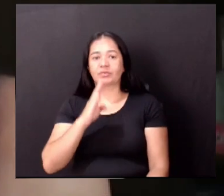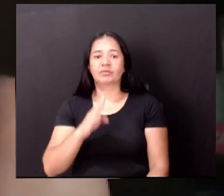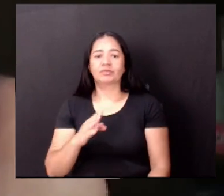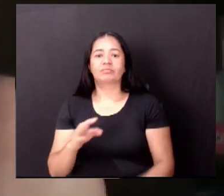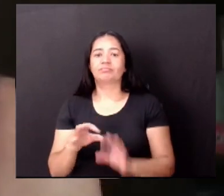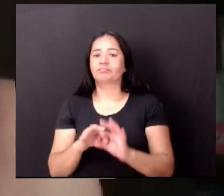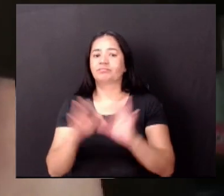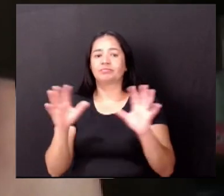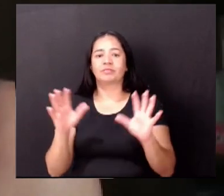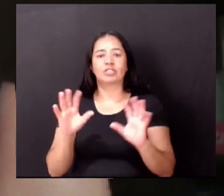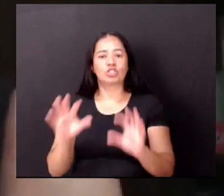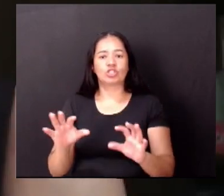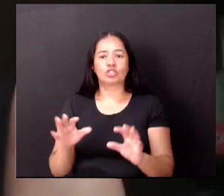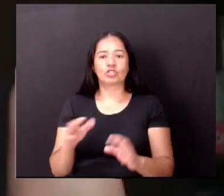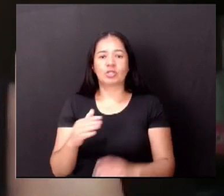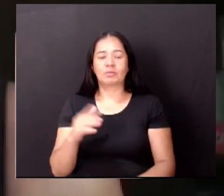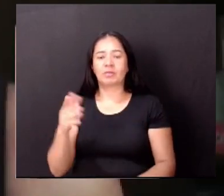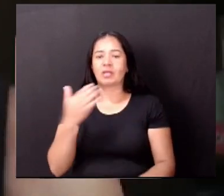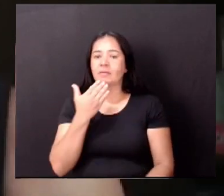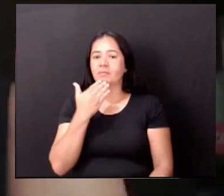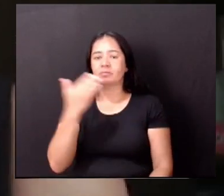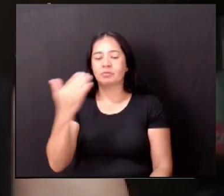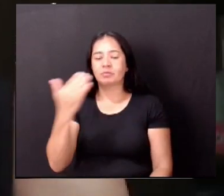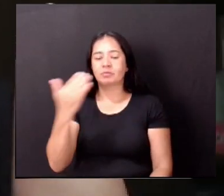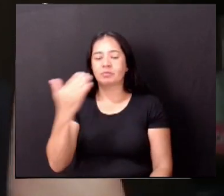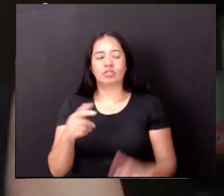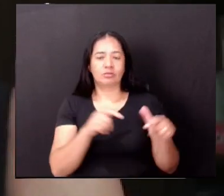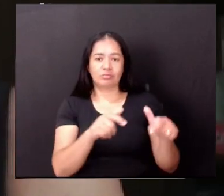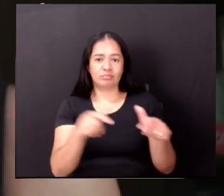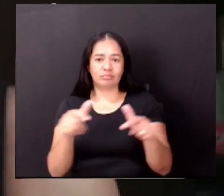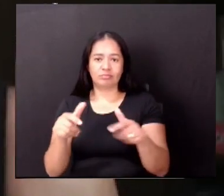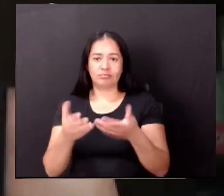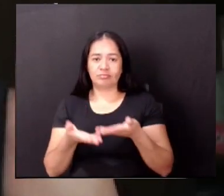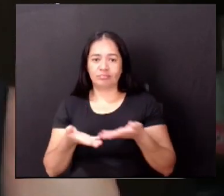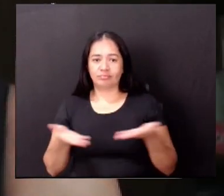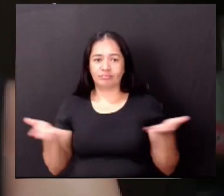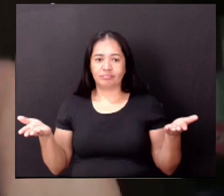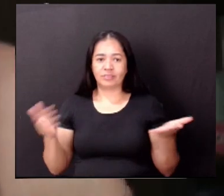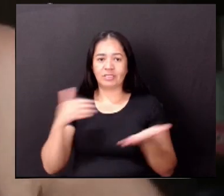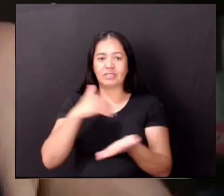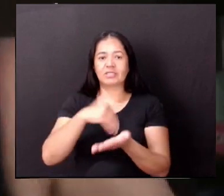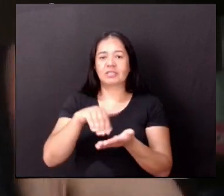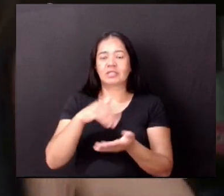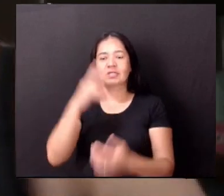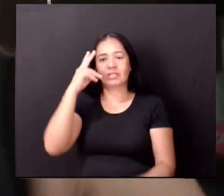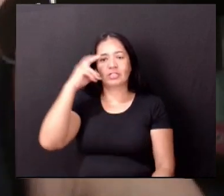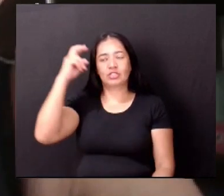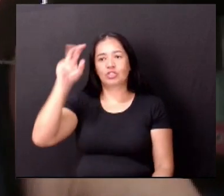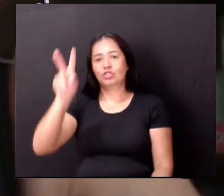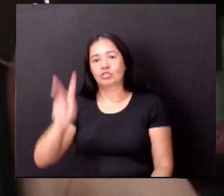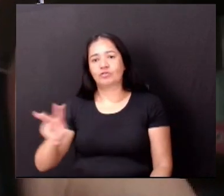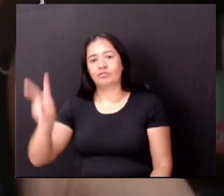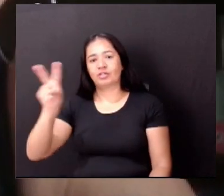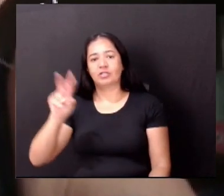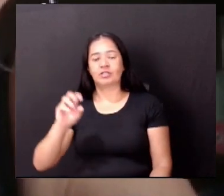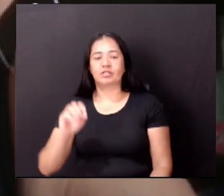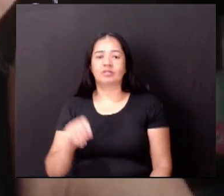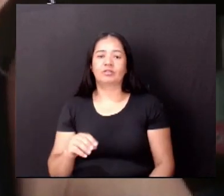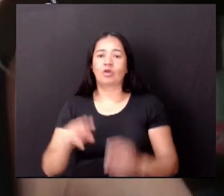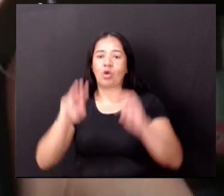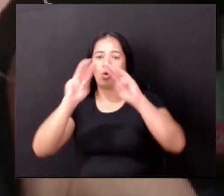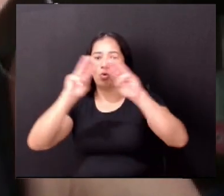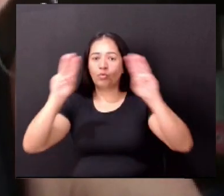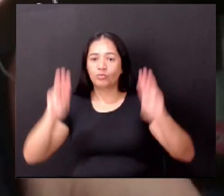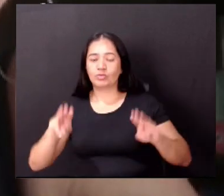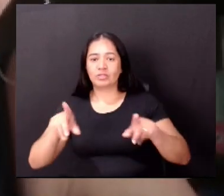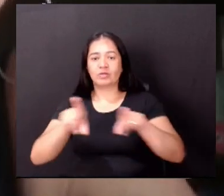ele é distribuído gratuitamente. É só a pessoa requisitar num desses lugares, né, pela Secretaria de Cultura de